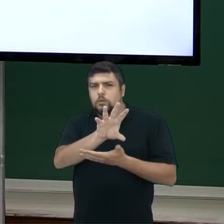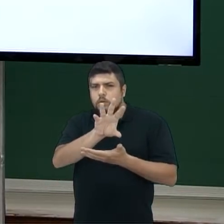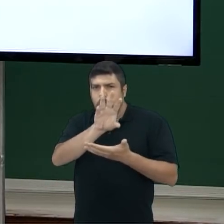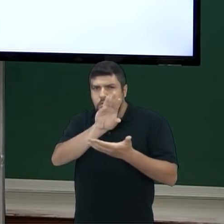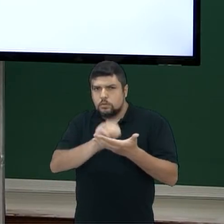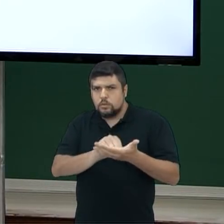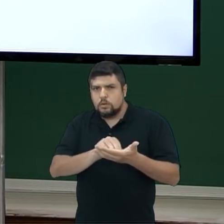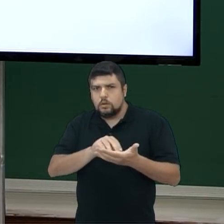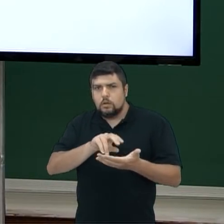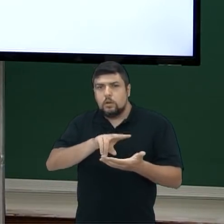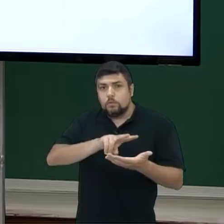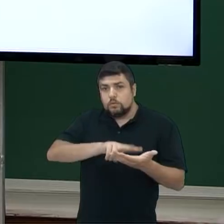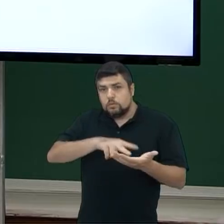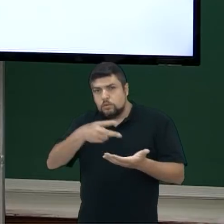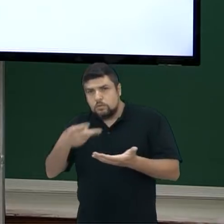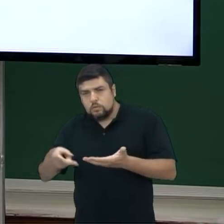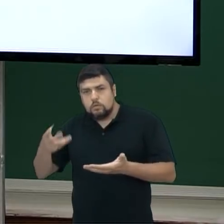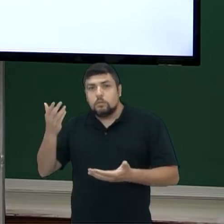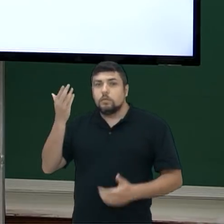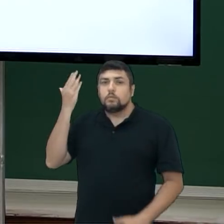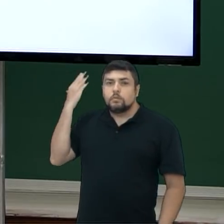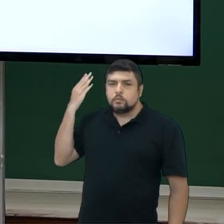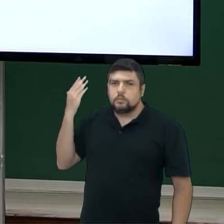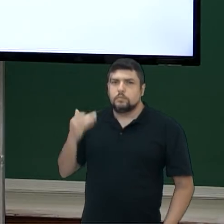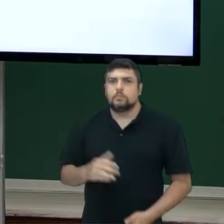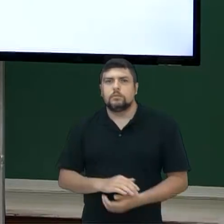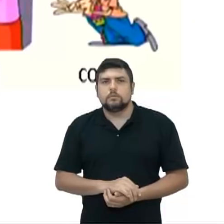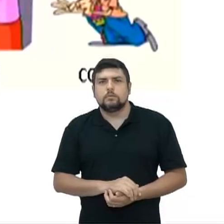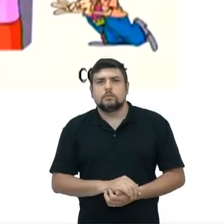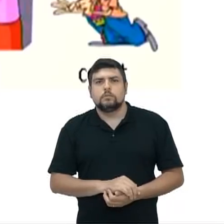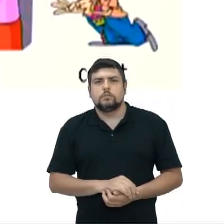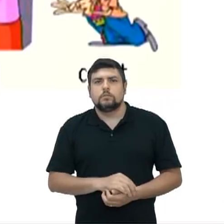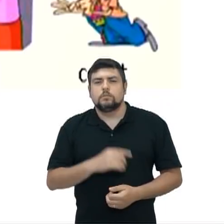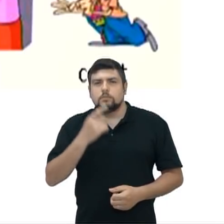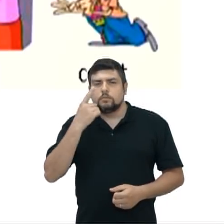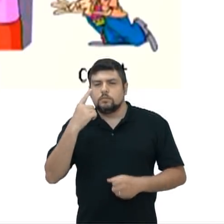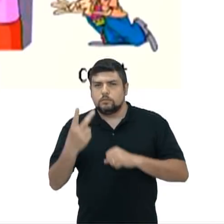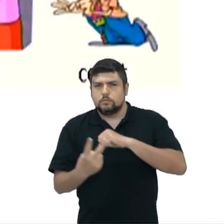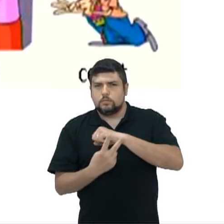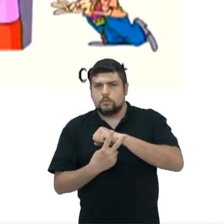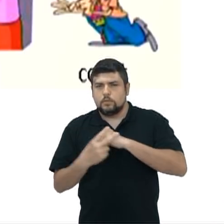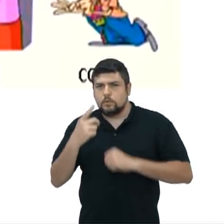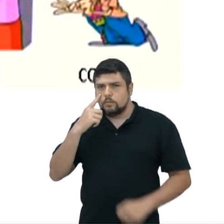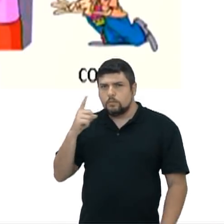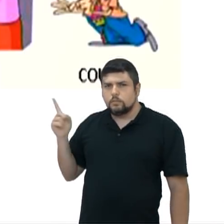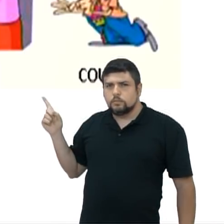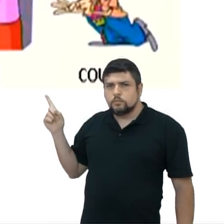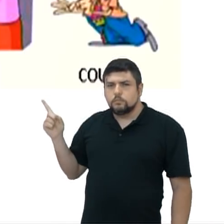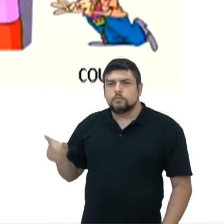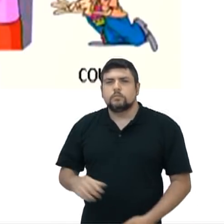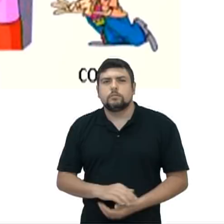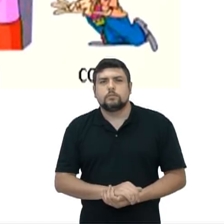passe esses verbos para o passado. Vamos dar uma olhadinha que verbos são esses? Vocês conseguem identificar? O que o rapazinho está fazendo aqui? Ele